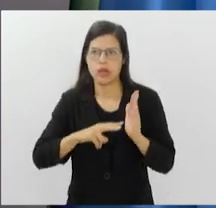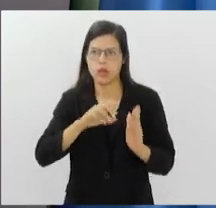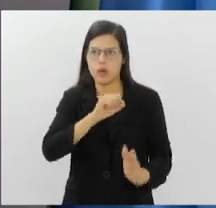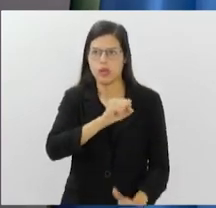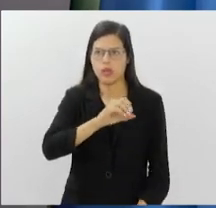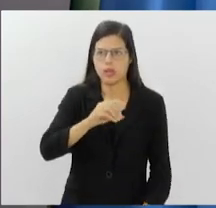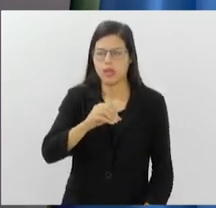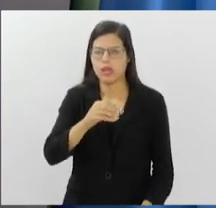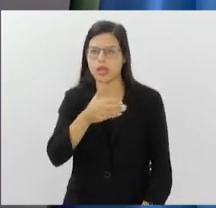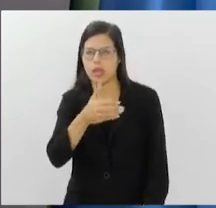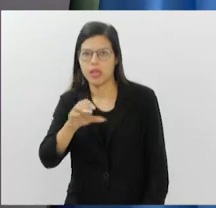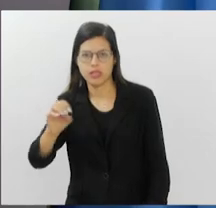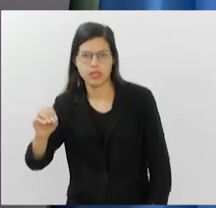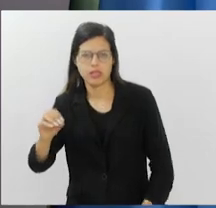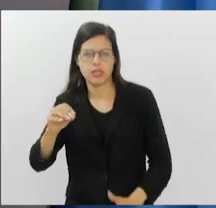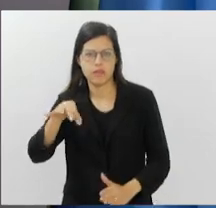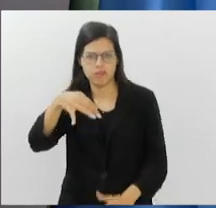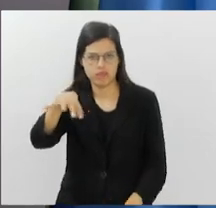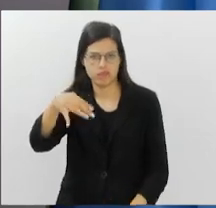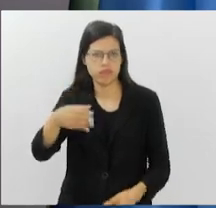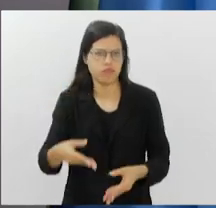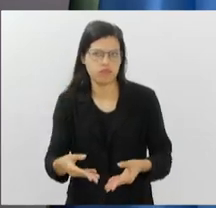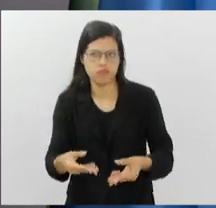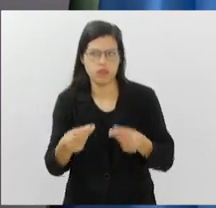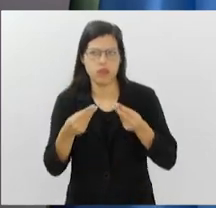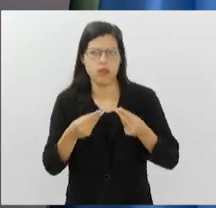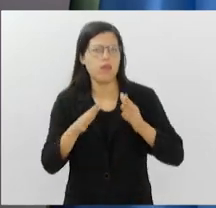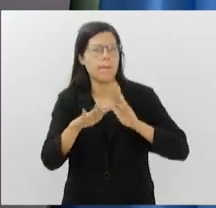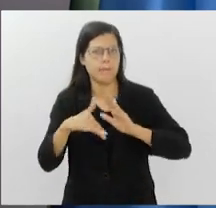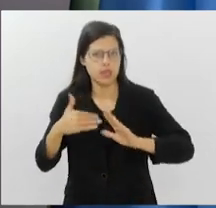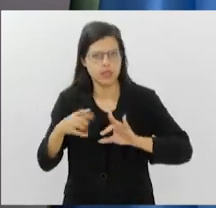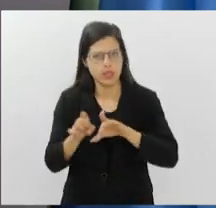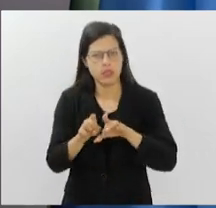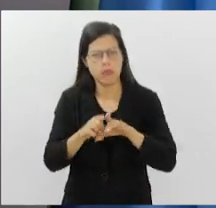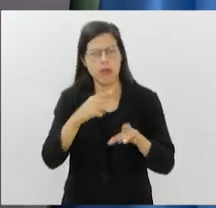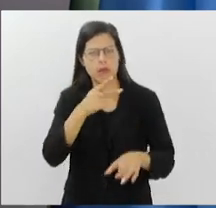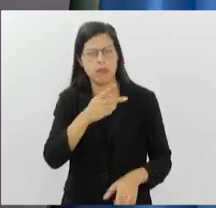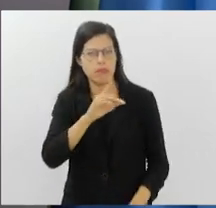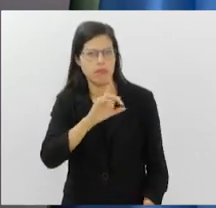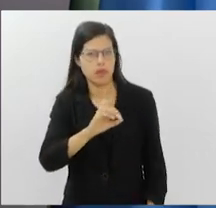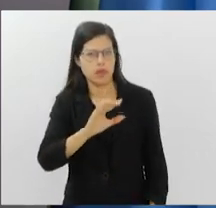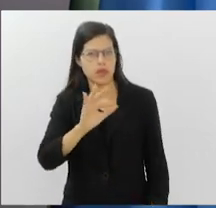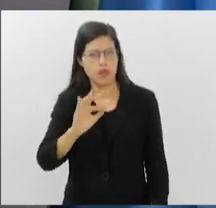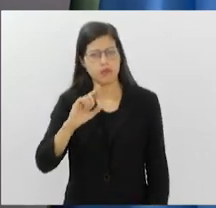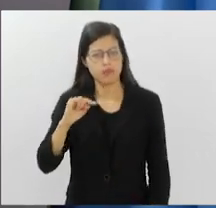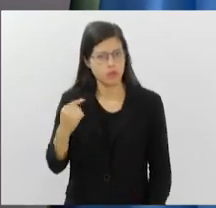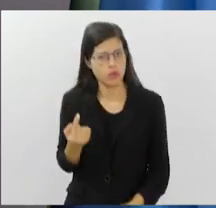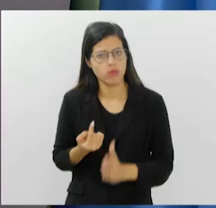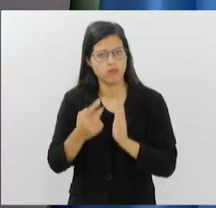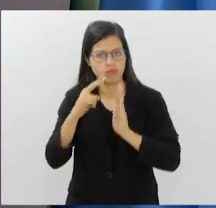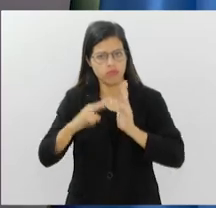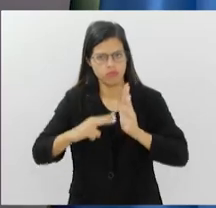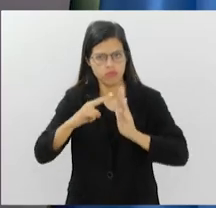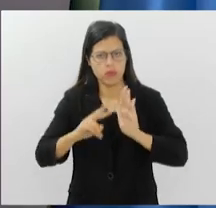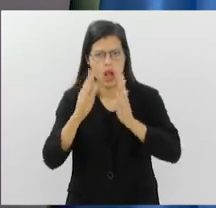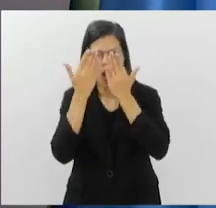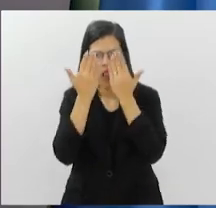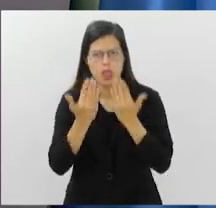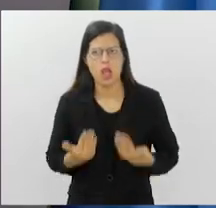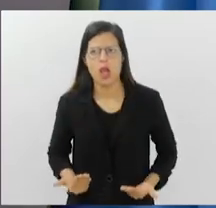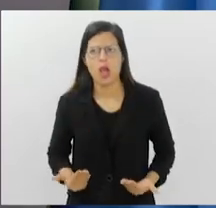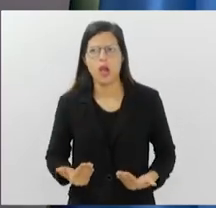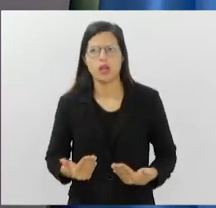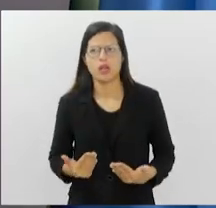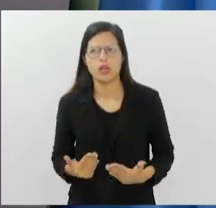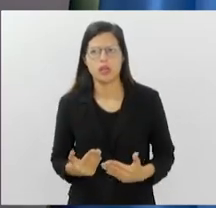100 páginas, ele trouxe hoje, ficou de me encaminhar em PDF, nós vamos ler fazer uma análise, levar para o conhecimento dos